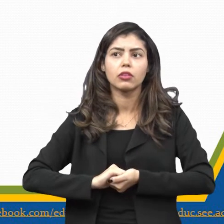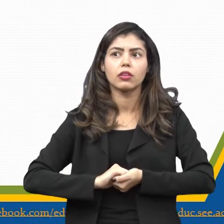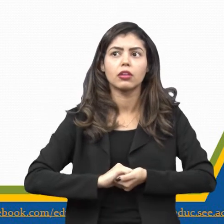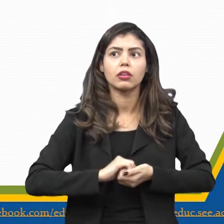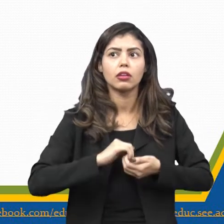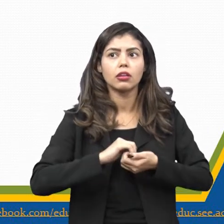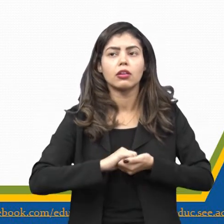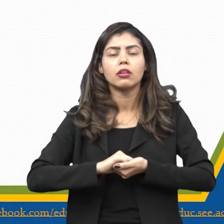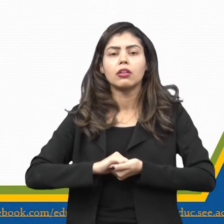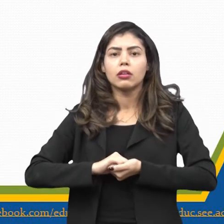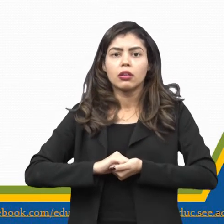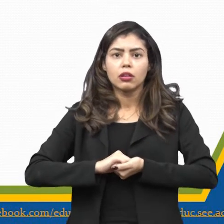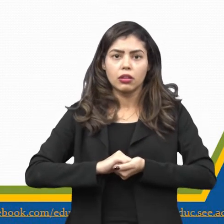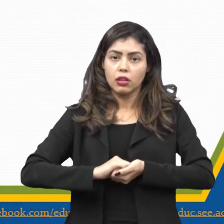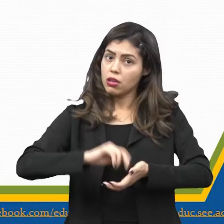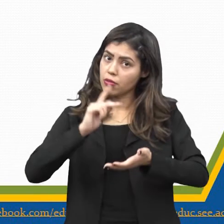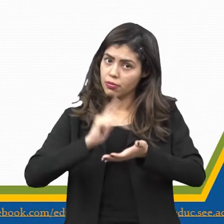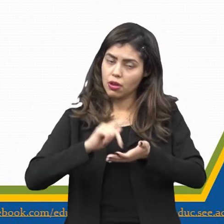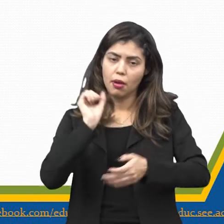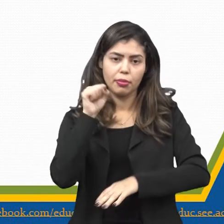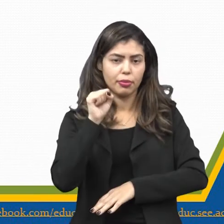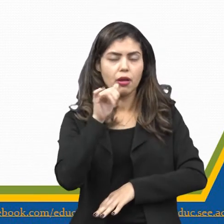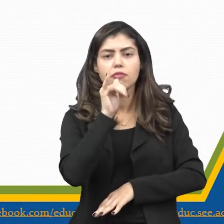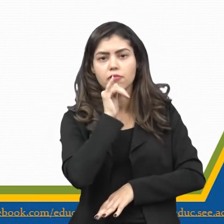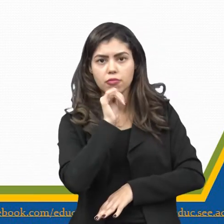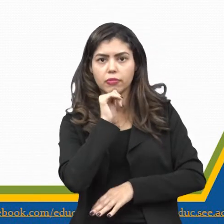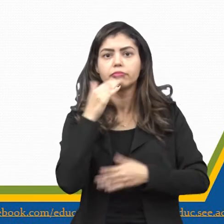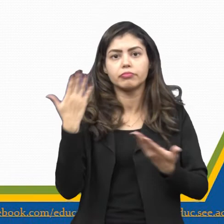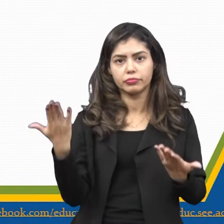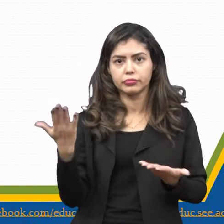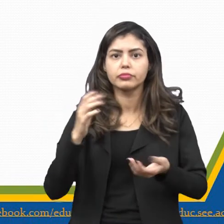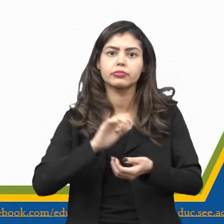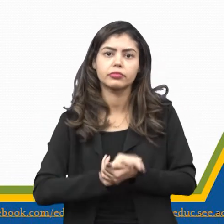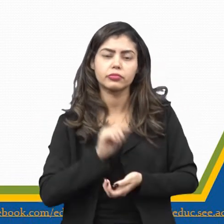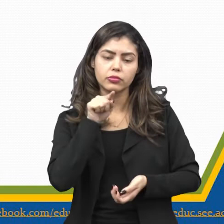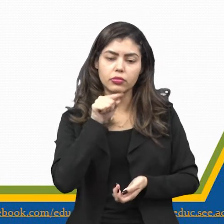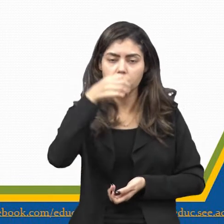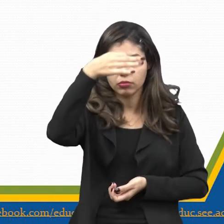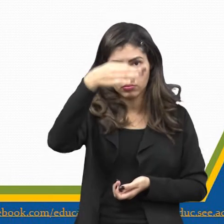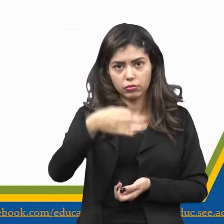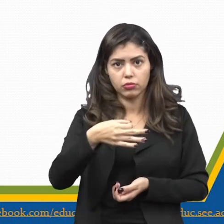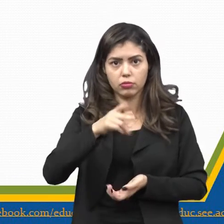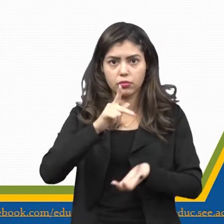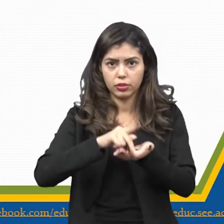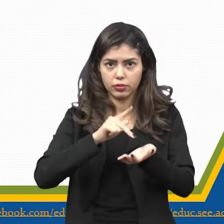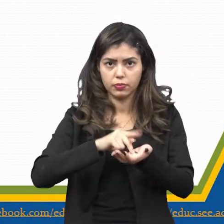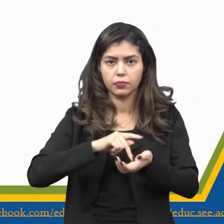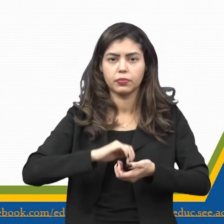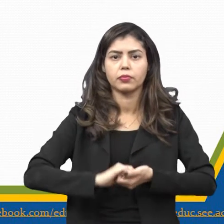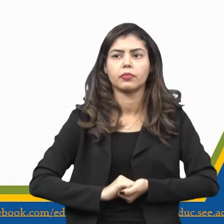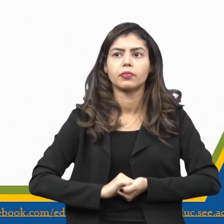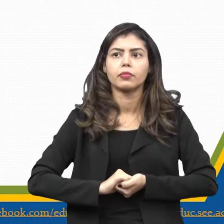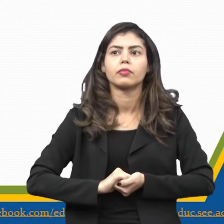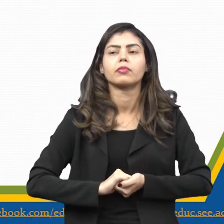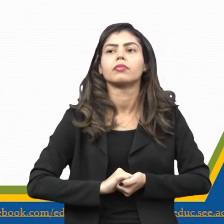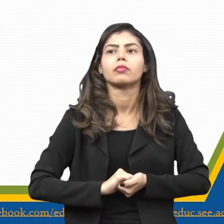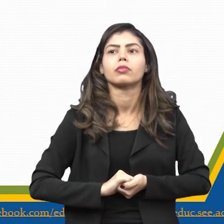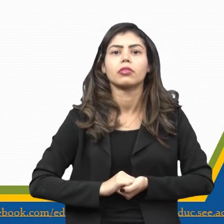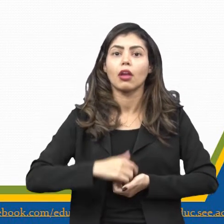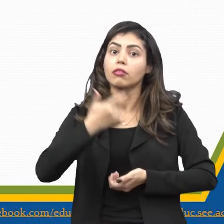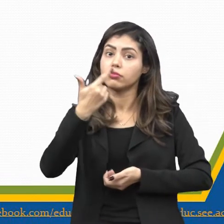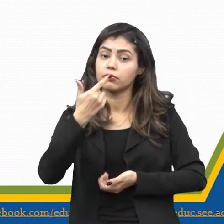ginástica aeróbica e natação são sim exemplos de exercício físico, então essa alternativa é verdadeira, tá? A